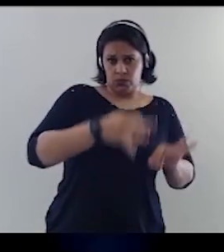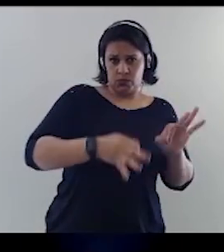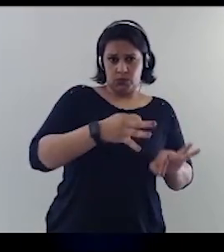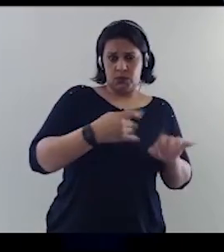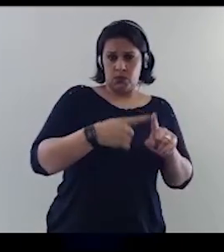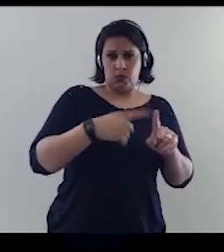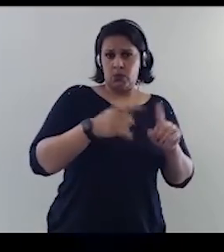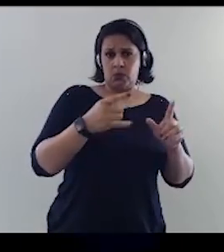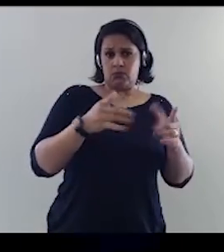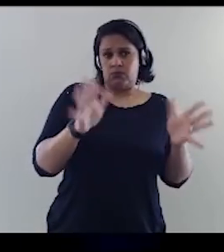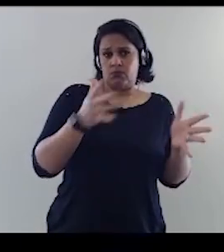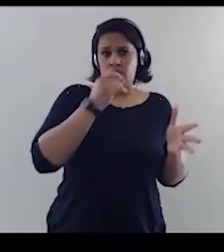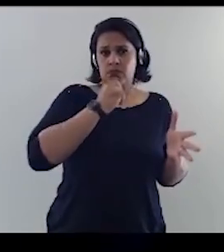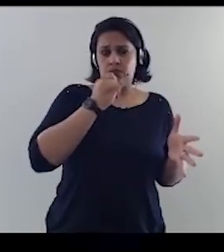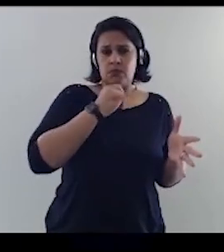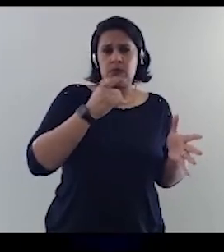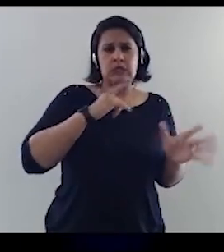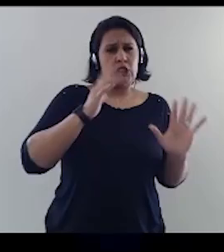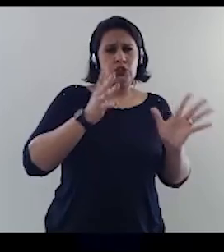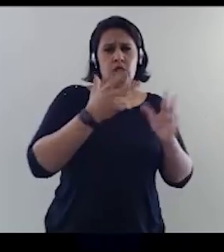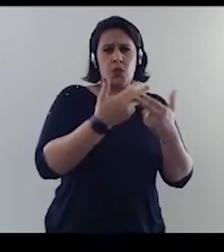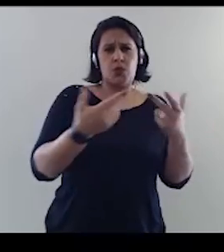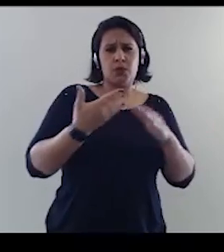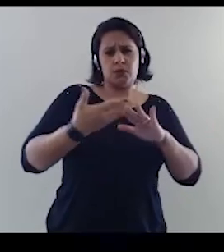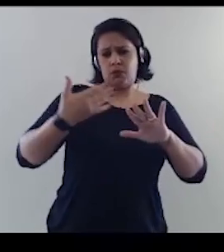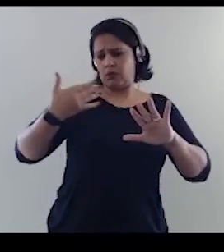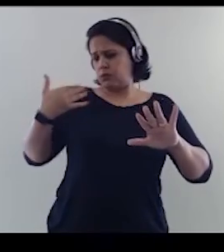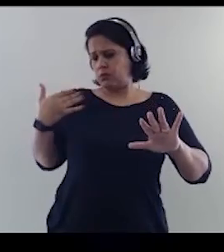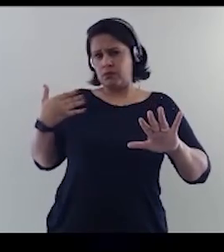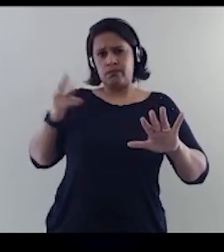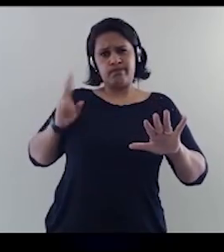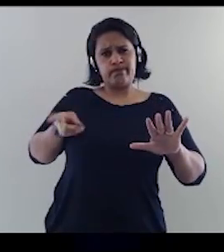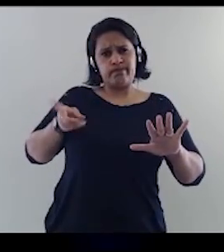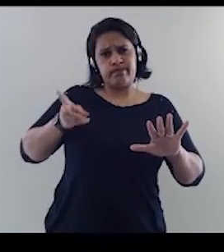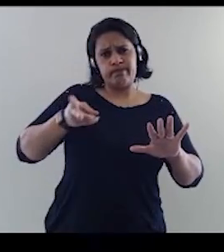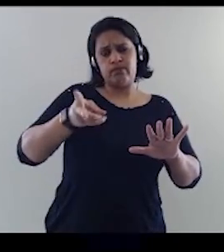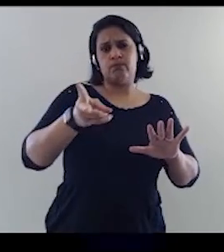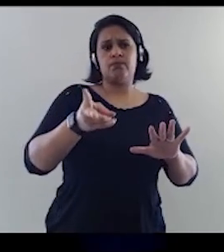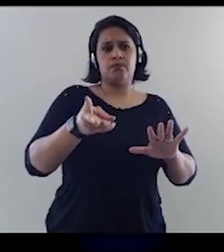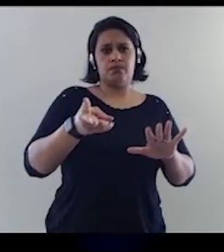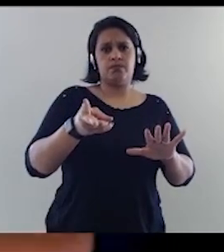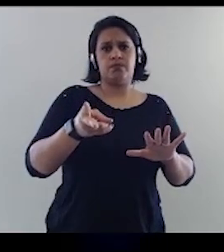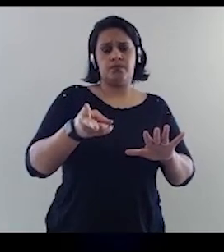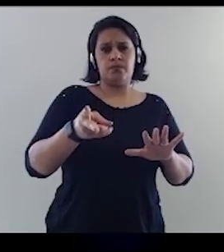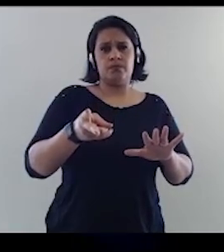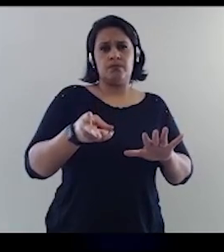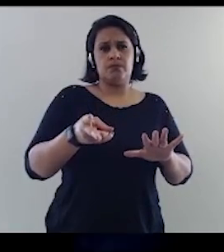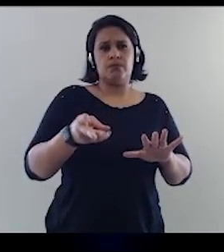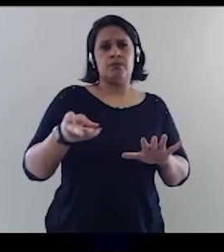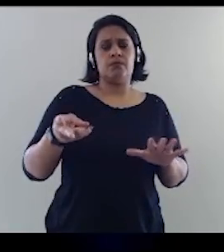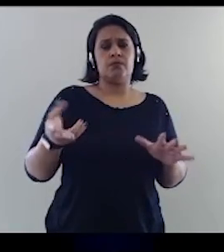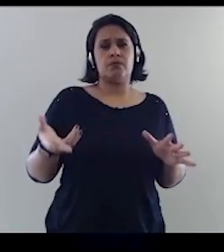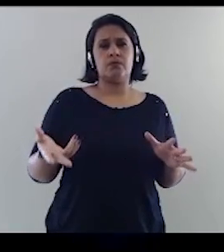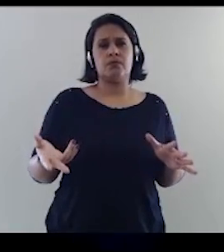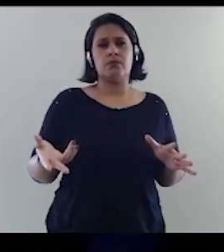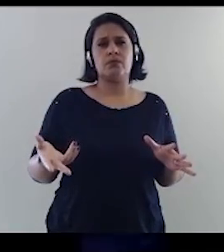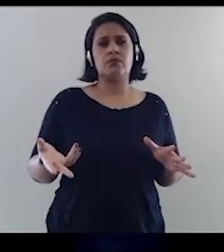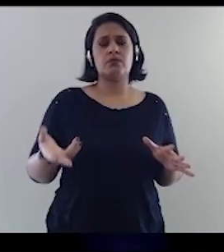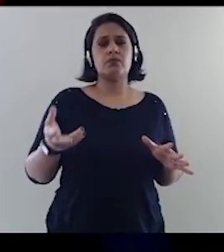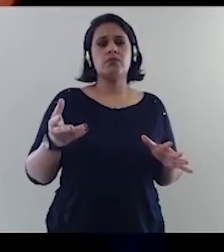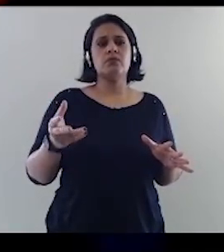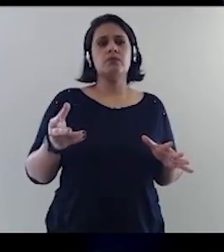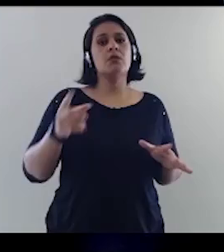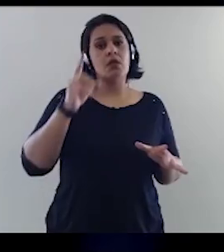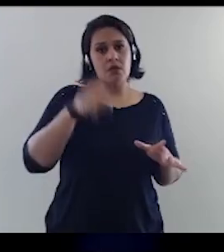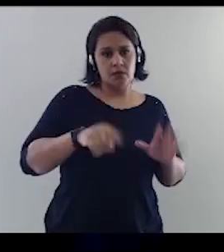precedentes que se encontram já num quadro de, digamos, antinomia relativamente àquilo que são os valores